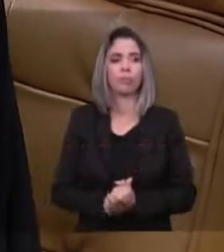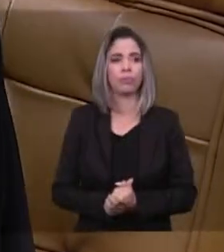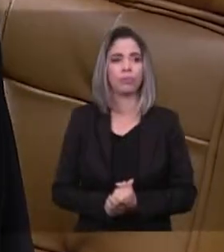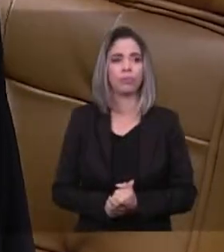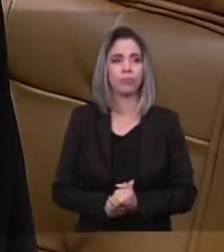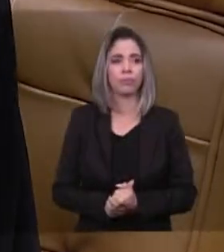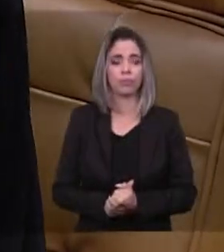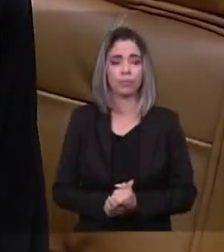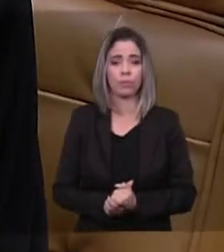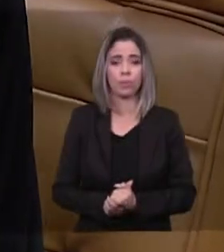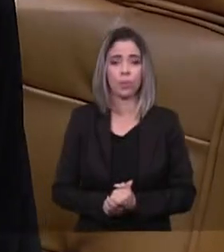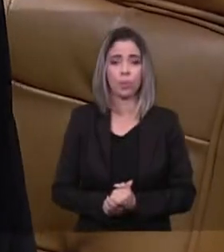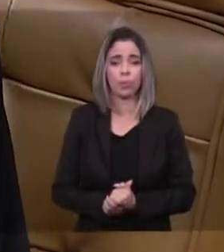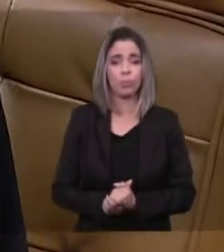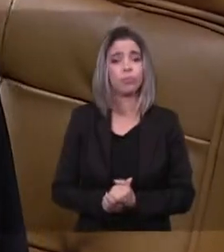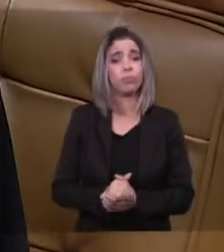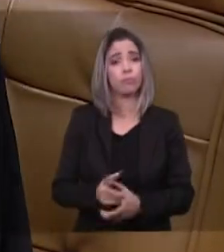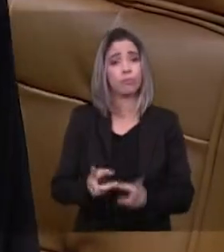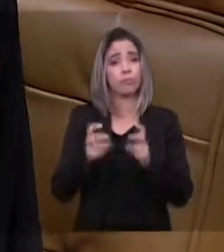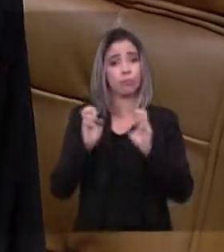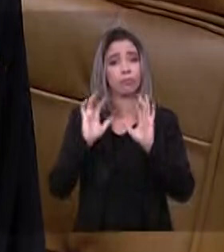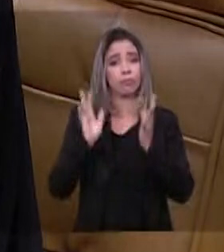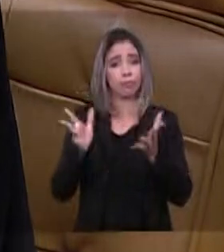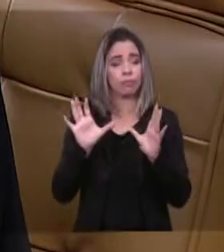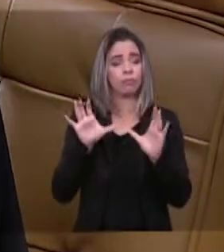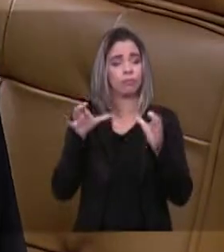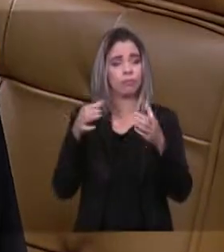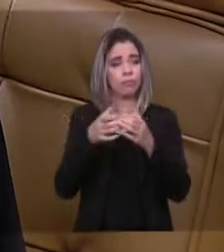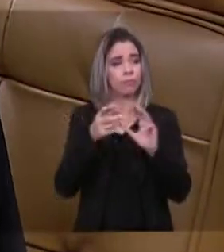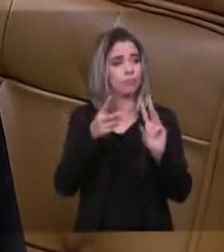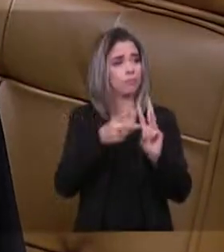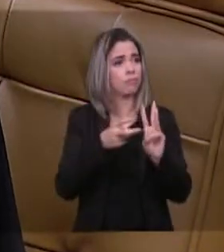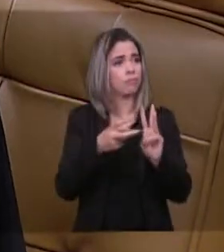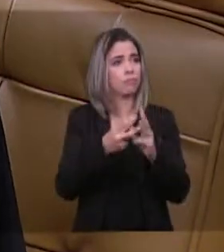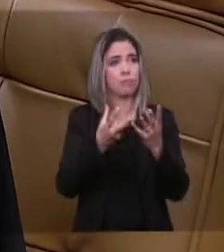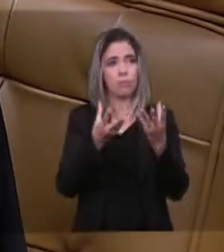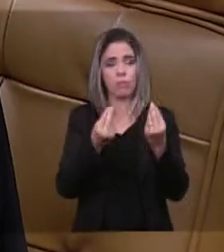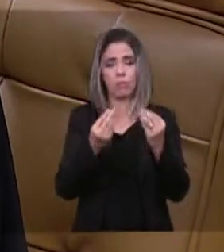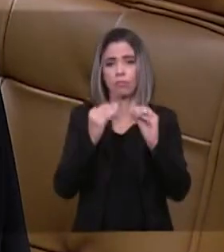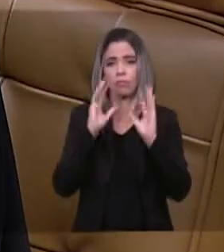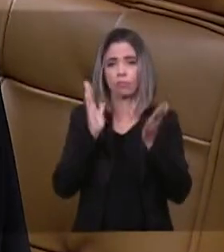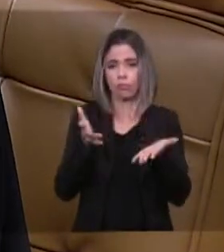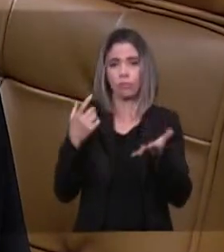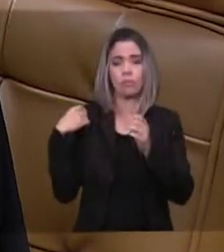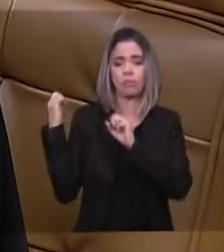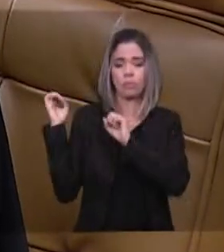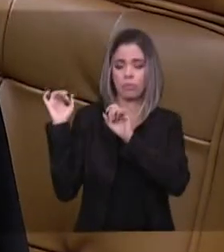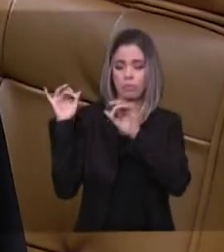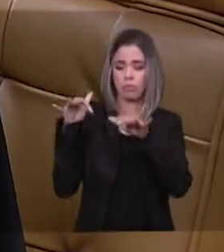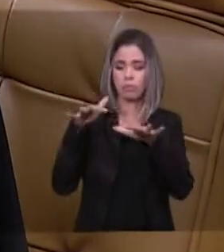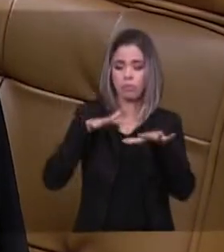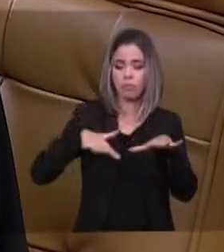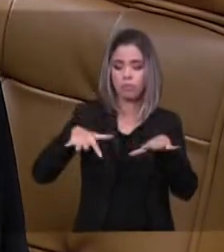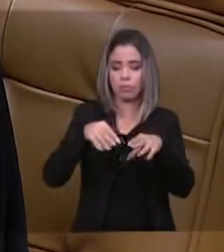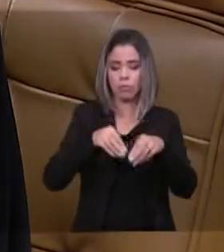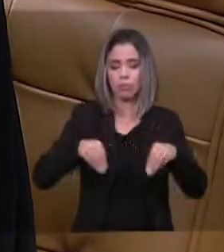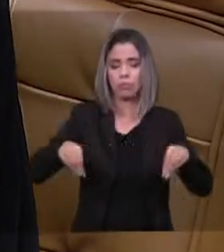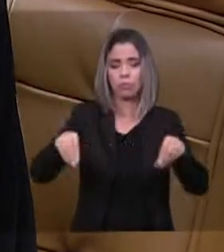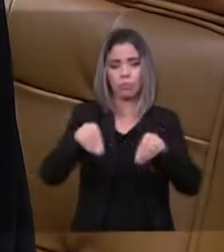É público e notório que milhares de indígenas já ocupavam as terras posteriormente declaradas como